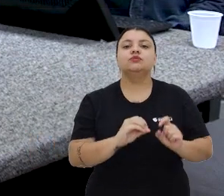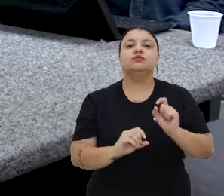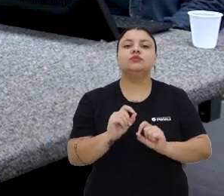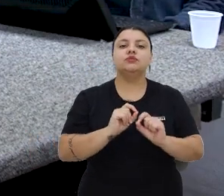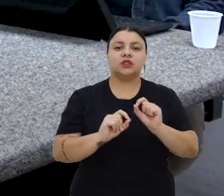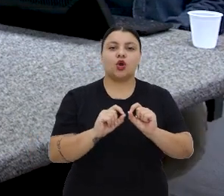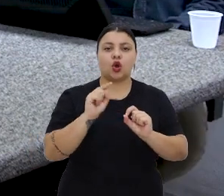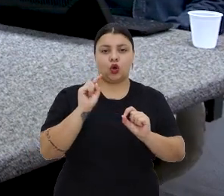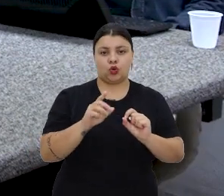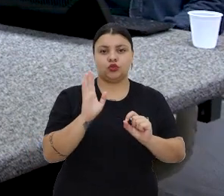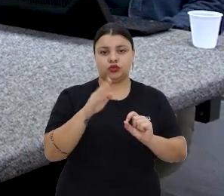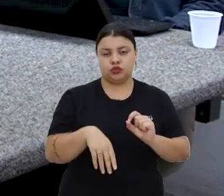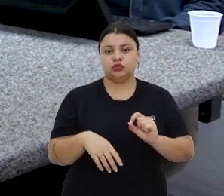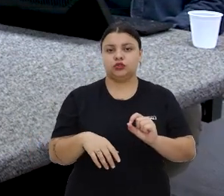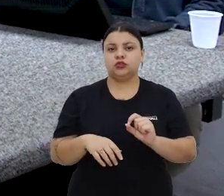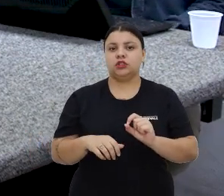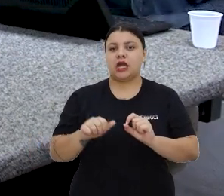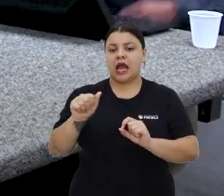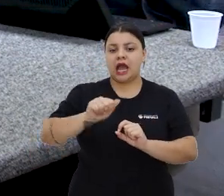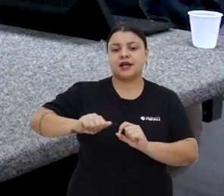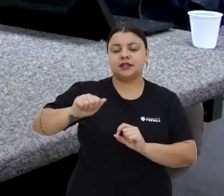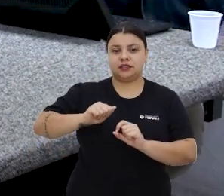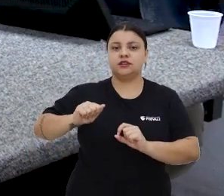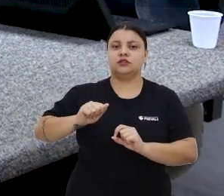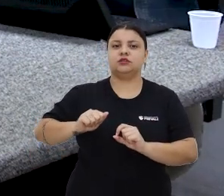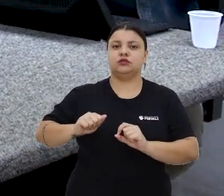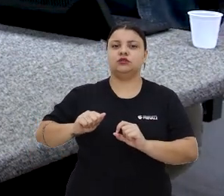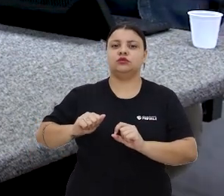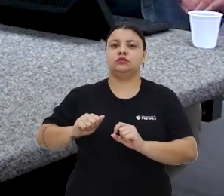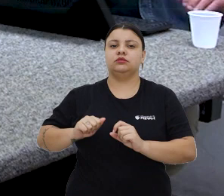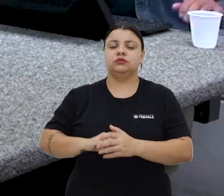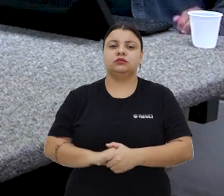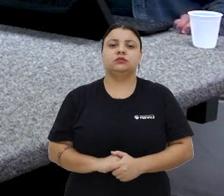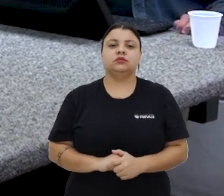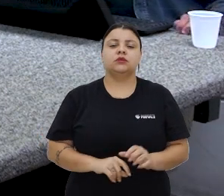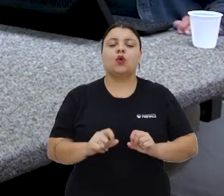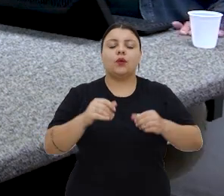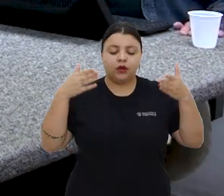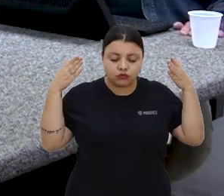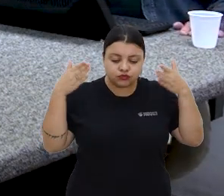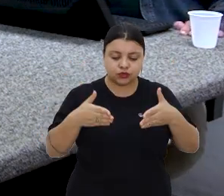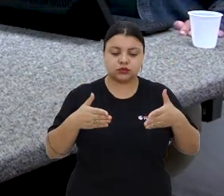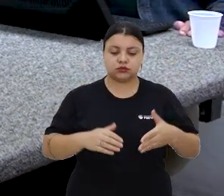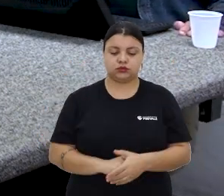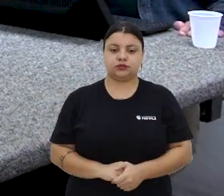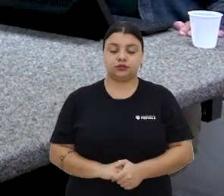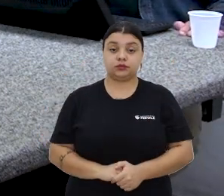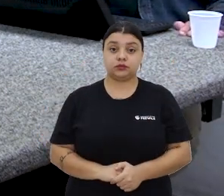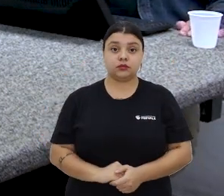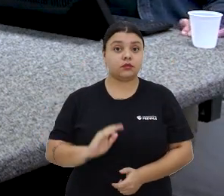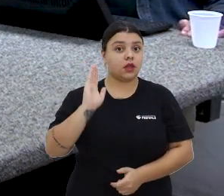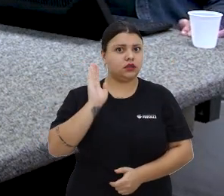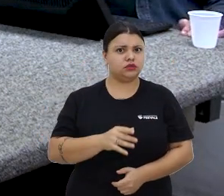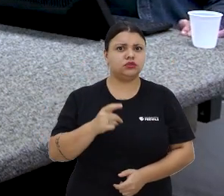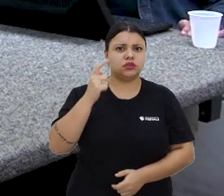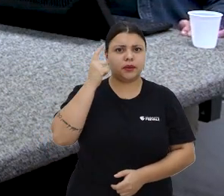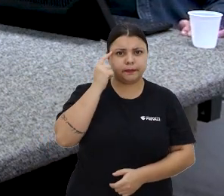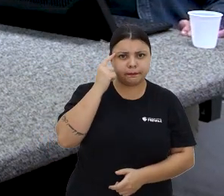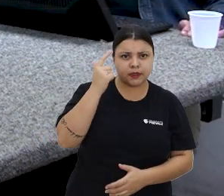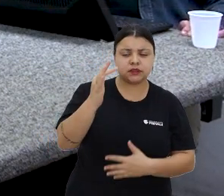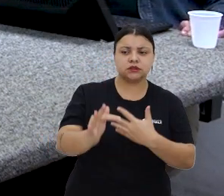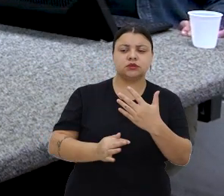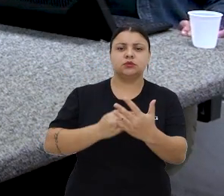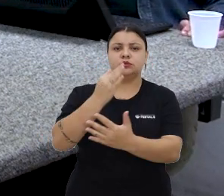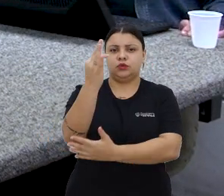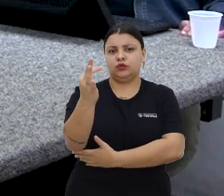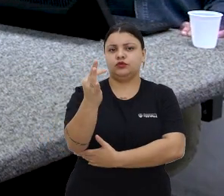um assessor parlamentar. Isso, hoje eu trabalho mas qual é o foco? O foco é já pensando na campanha para